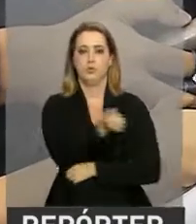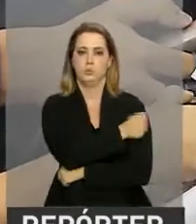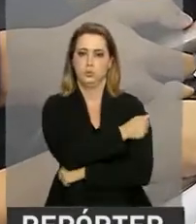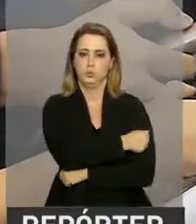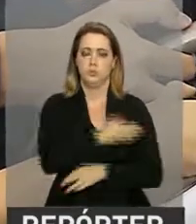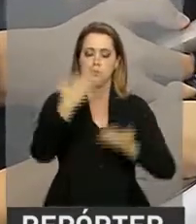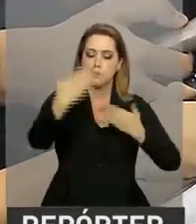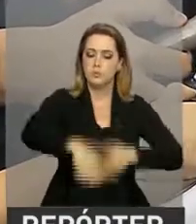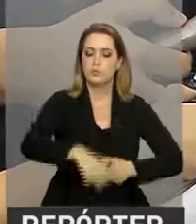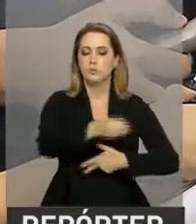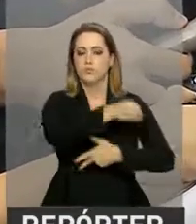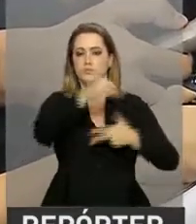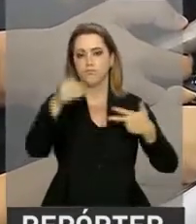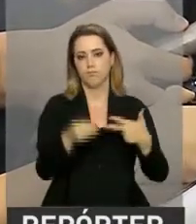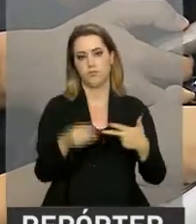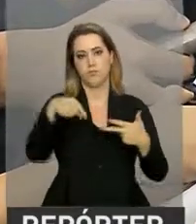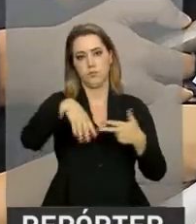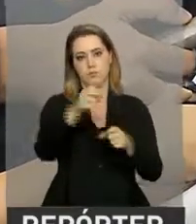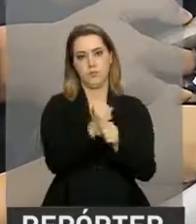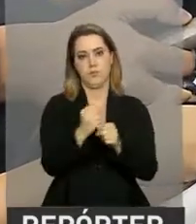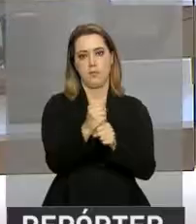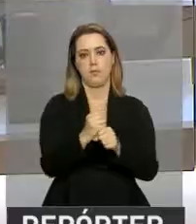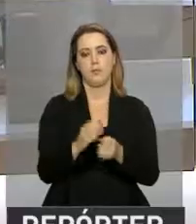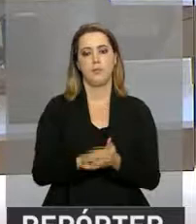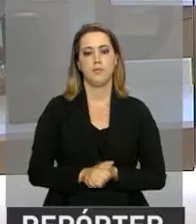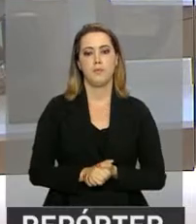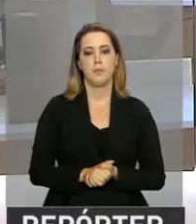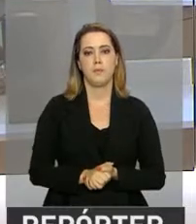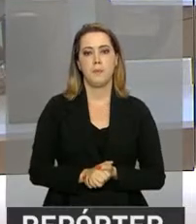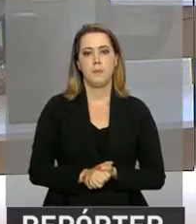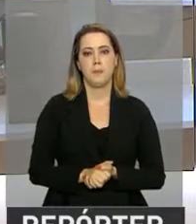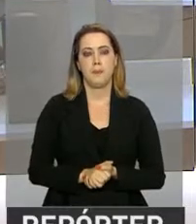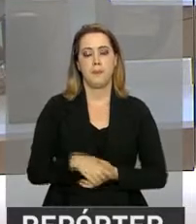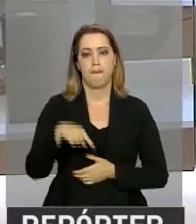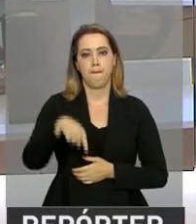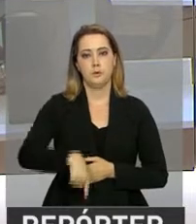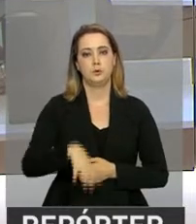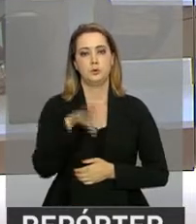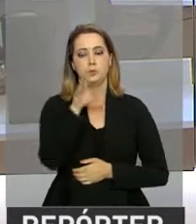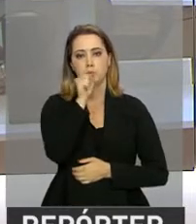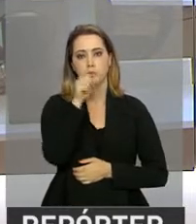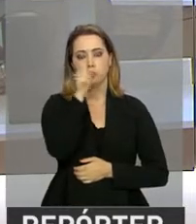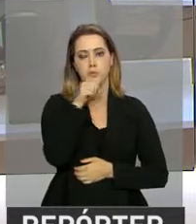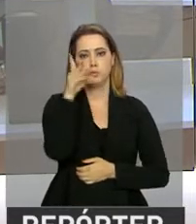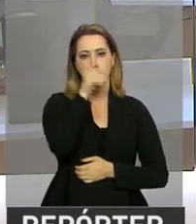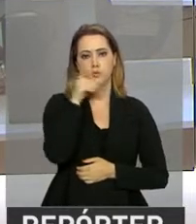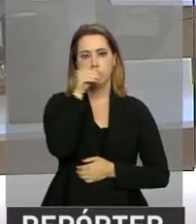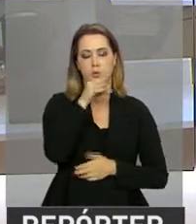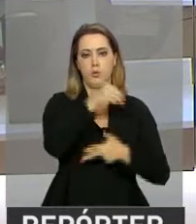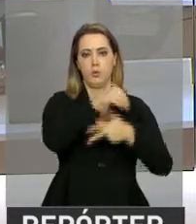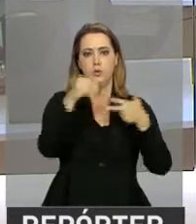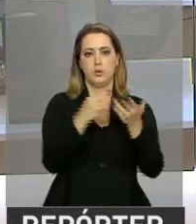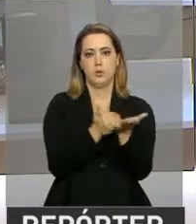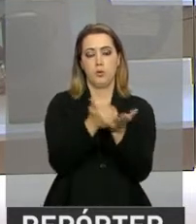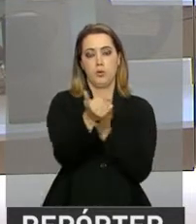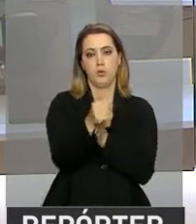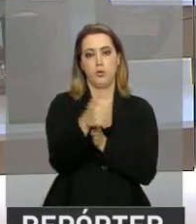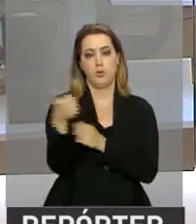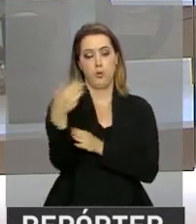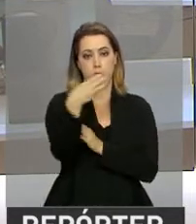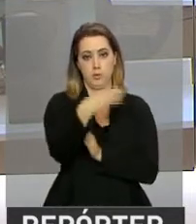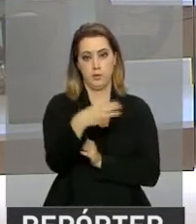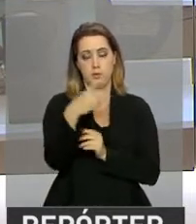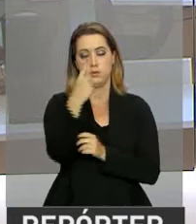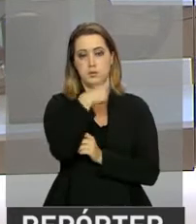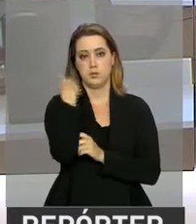estarão submetendo ao enem em 2016 e neste sábado e domingo em todo o país o enem começa às 13